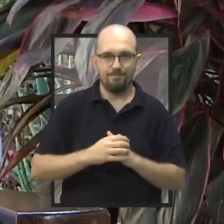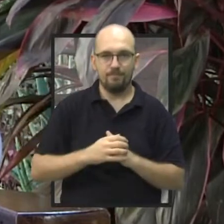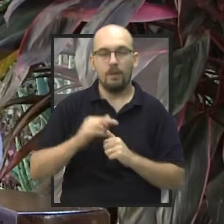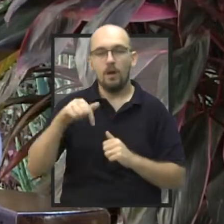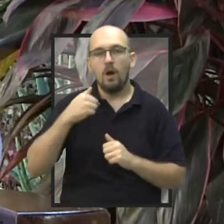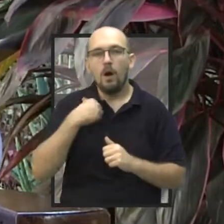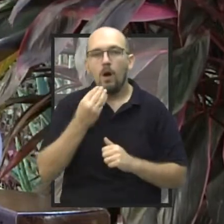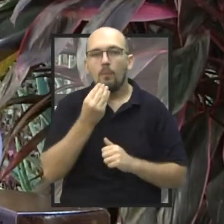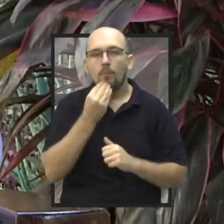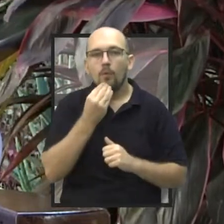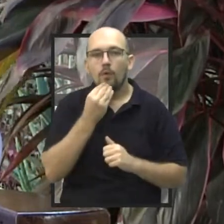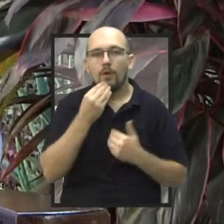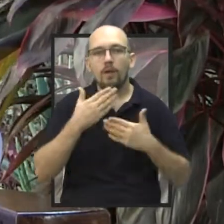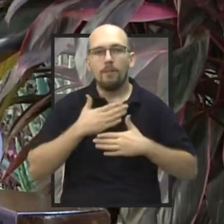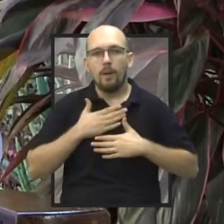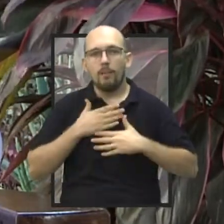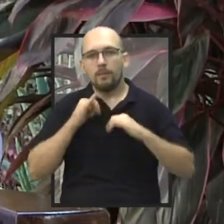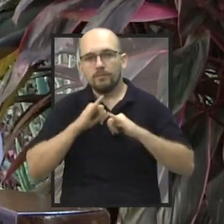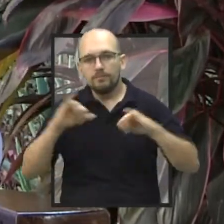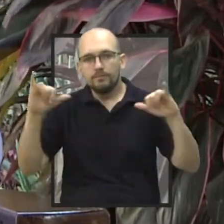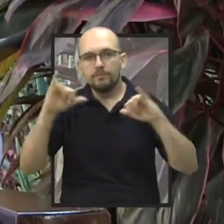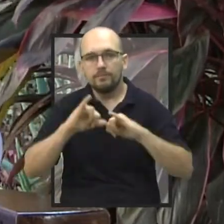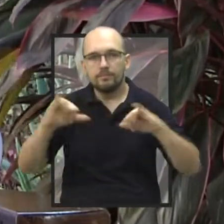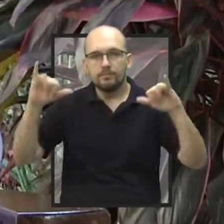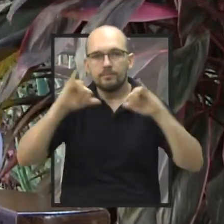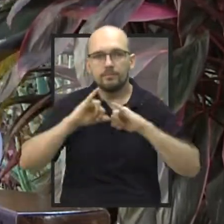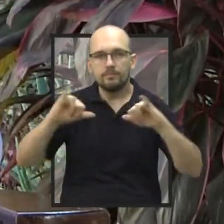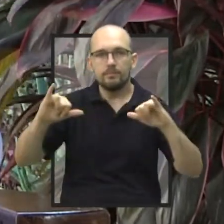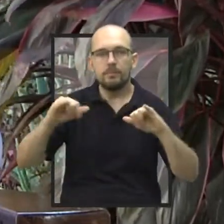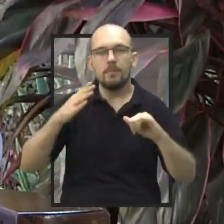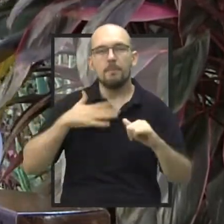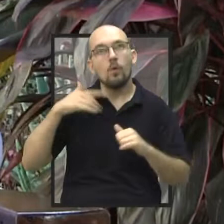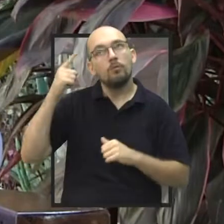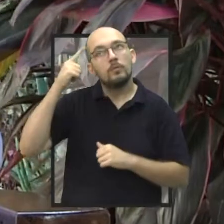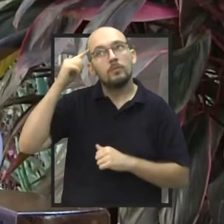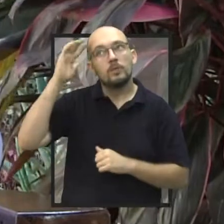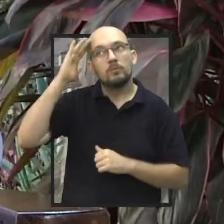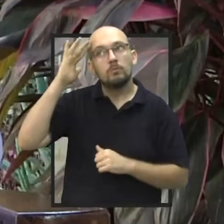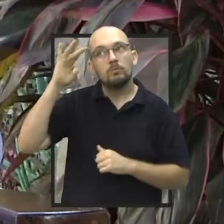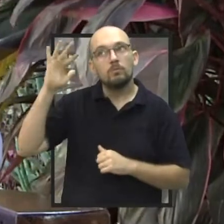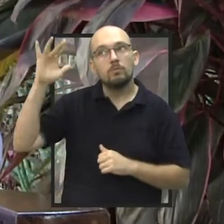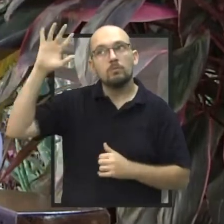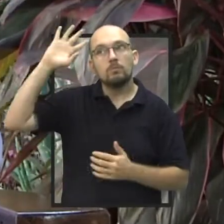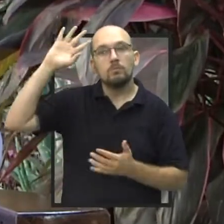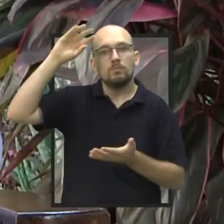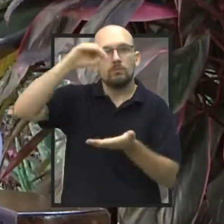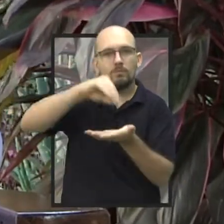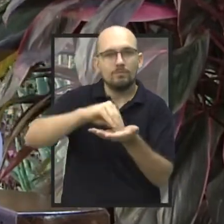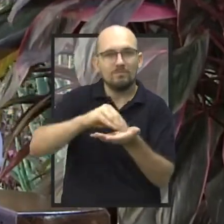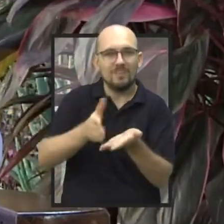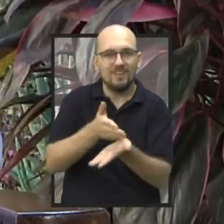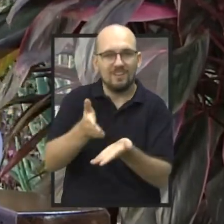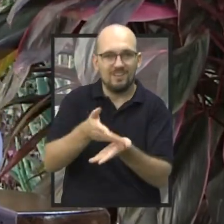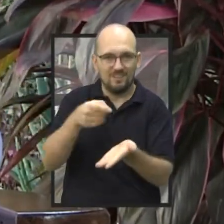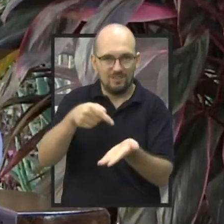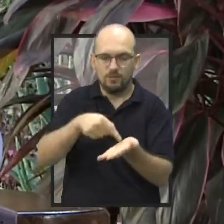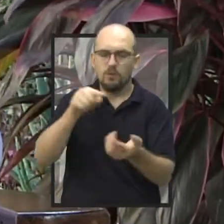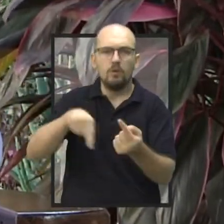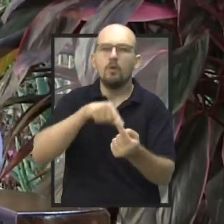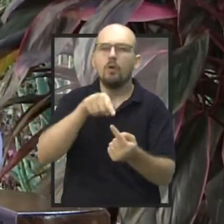a oportunidade de divulgar esse pensamento político cujo objetivo